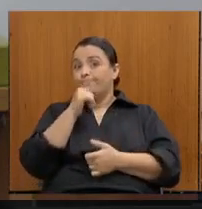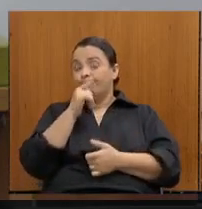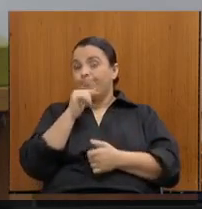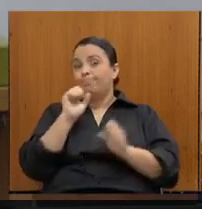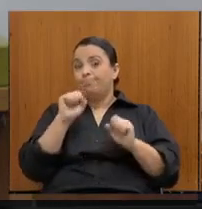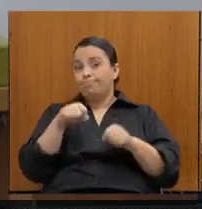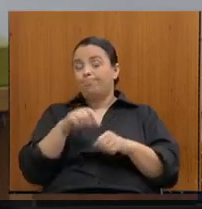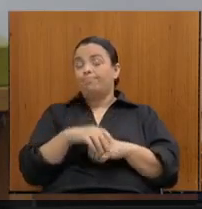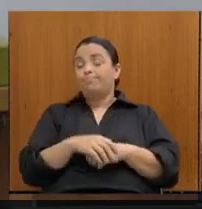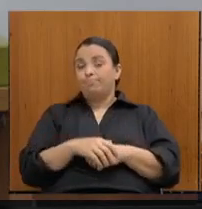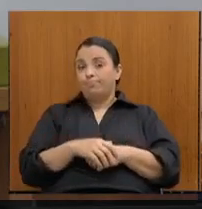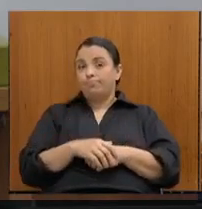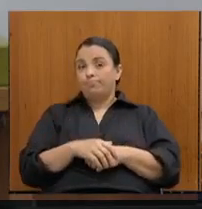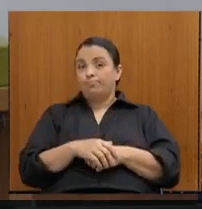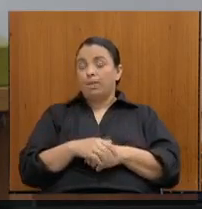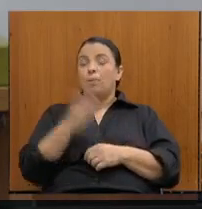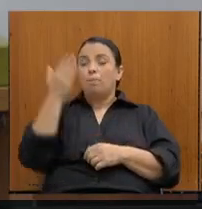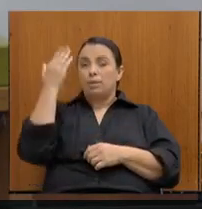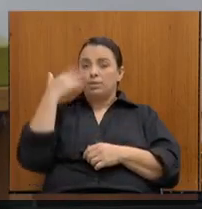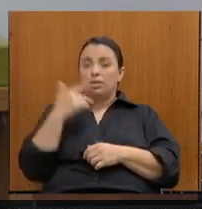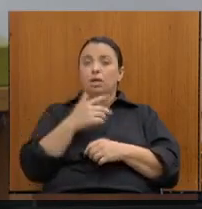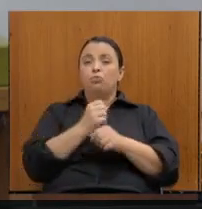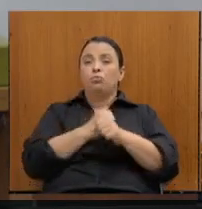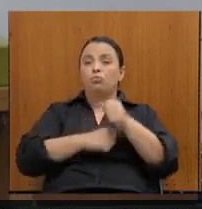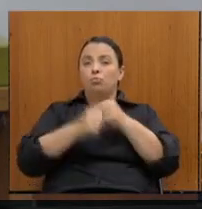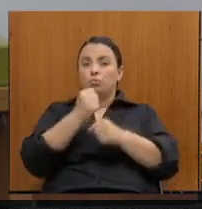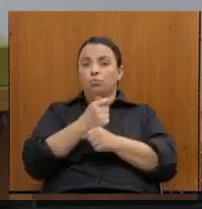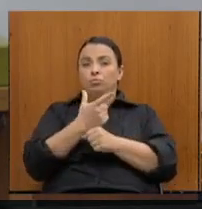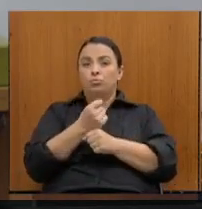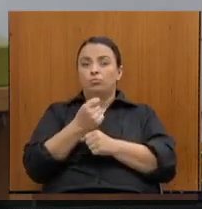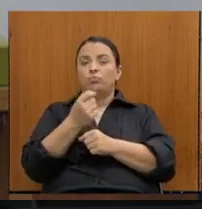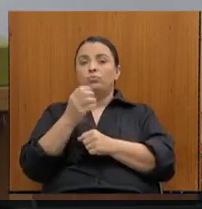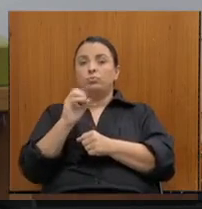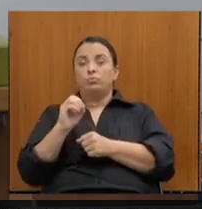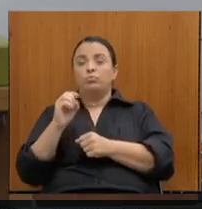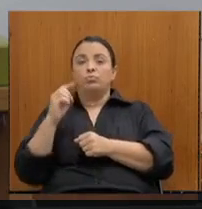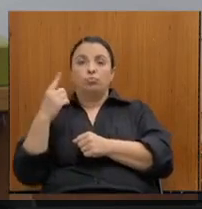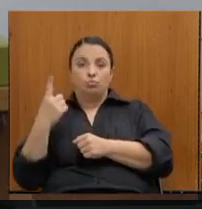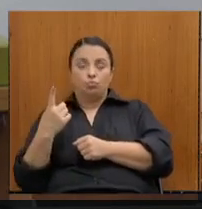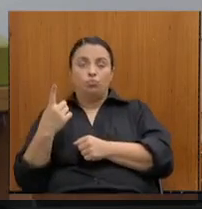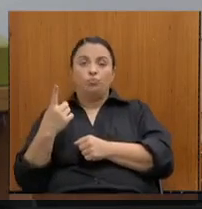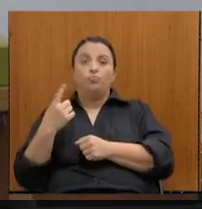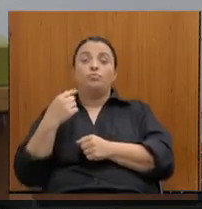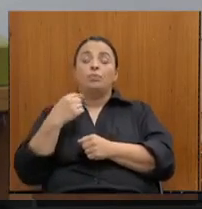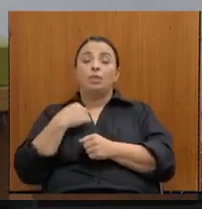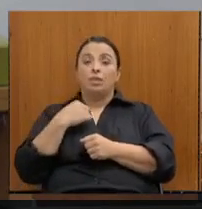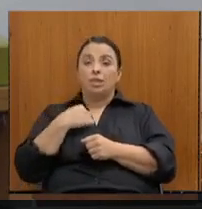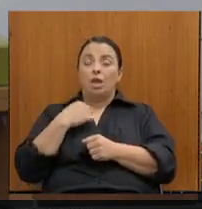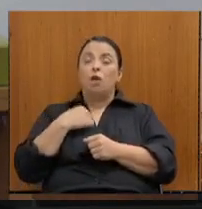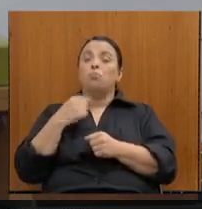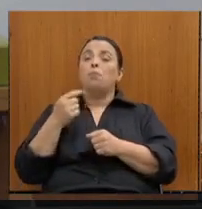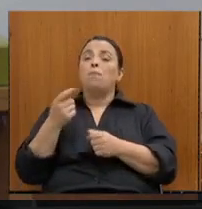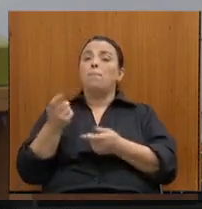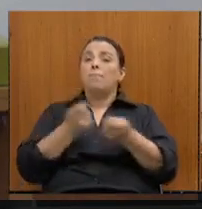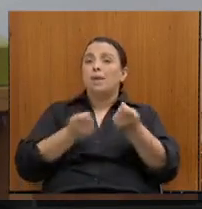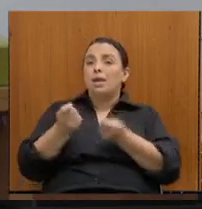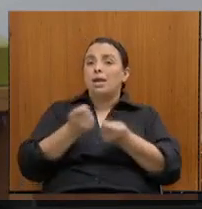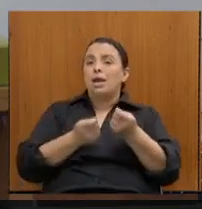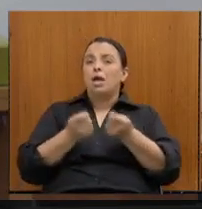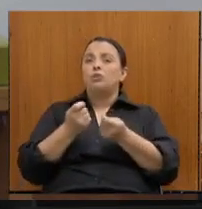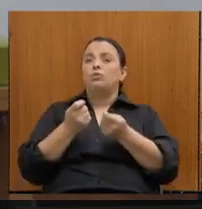2001 eu tive a missão de seu interventor do mercado de energia naquilo que se chamou apagão